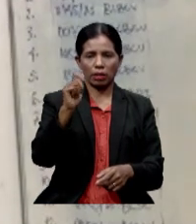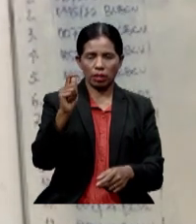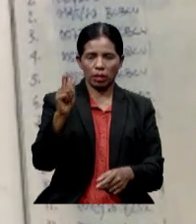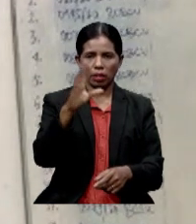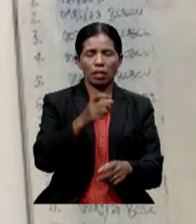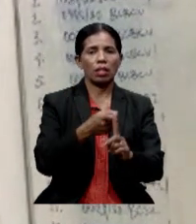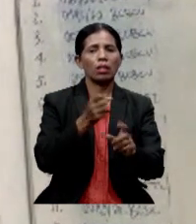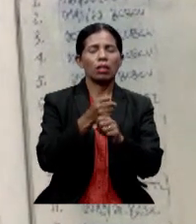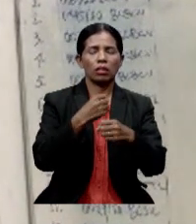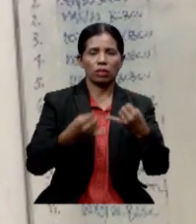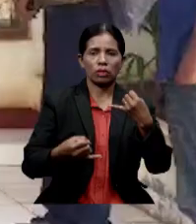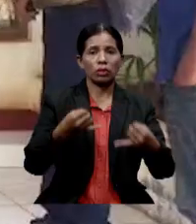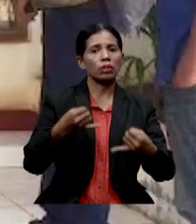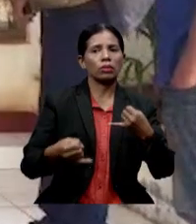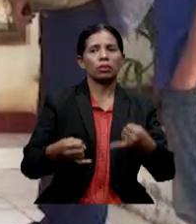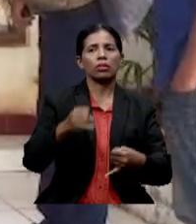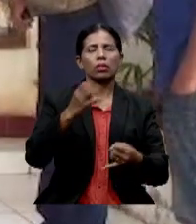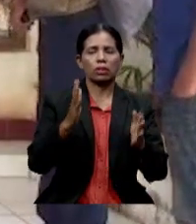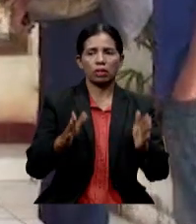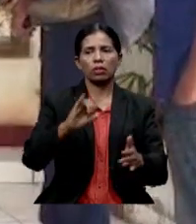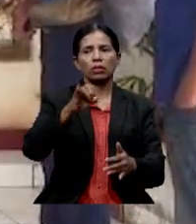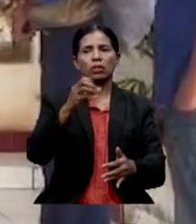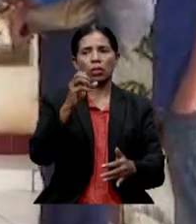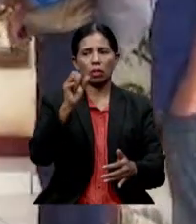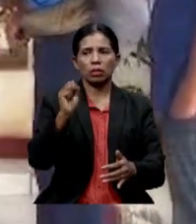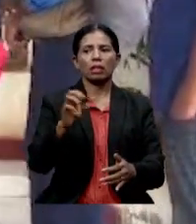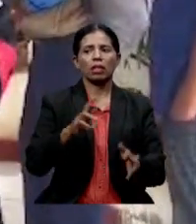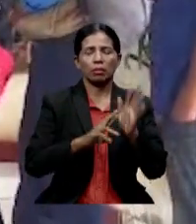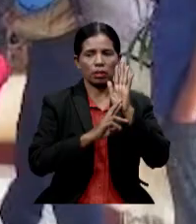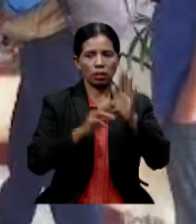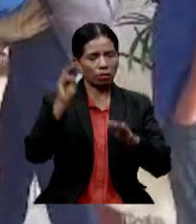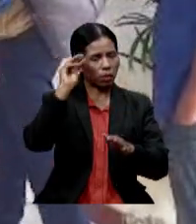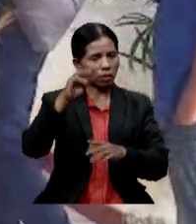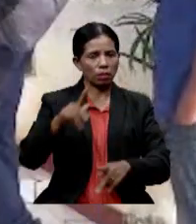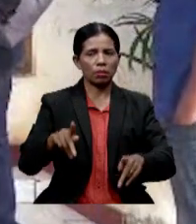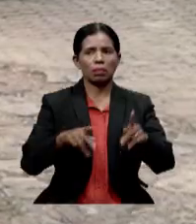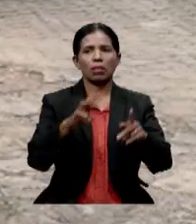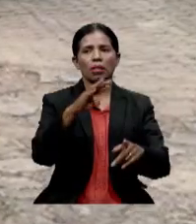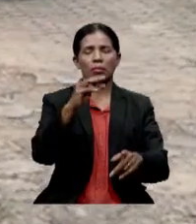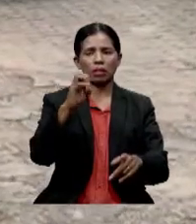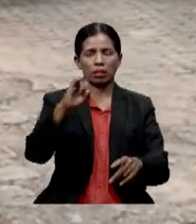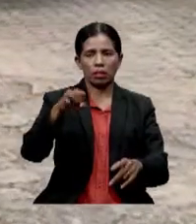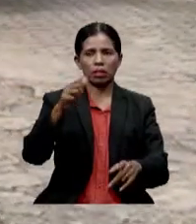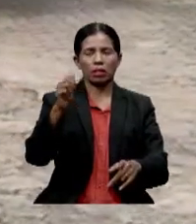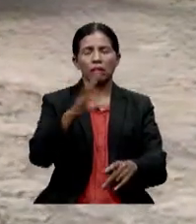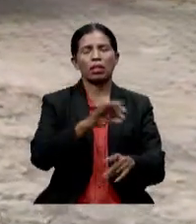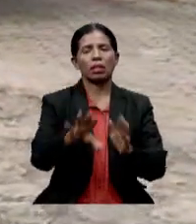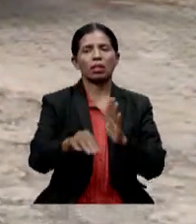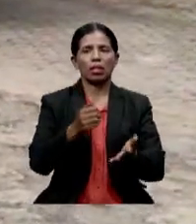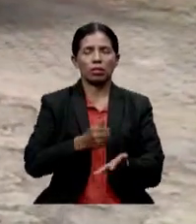presidiu si juiz J Escurial representante Ministério Público Remigia de Fátima da Silva enquanto Arguido reta na